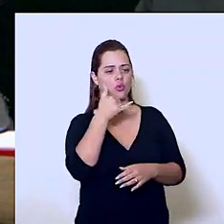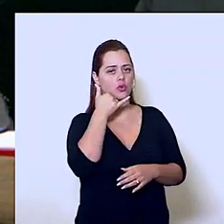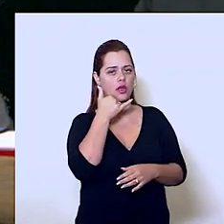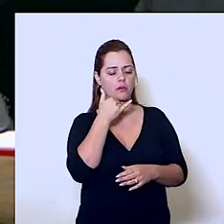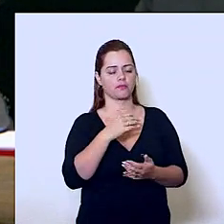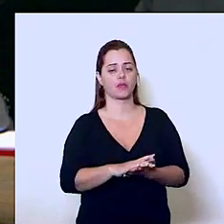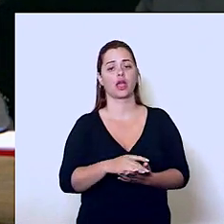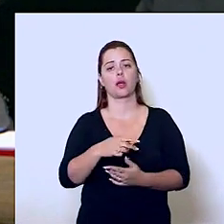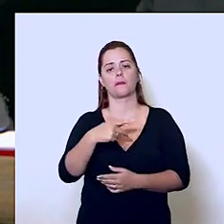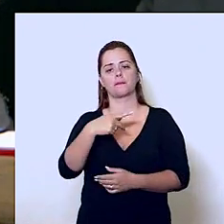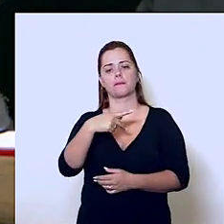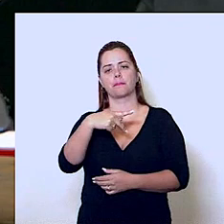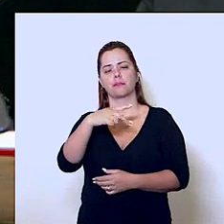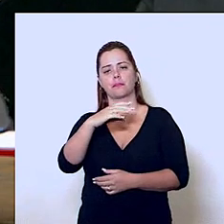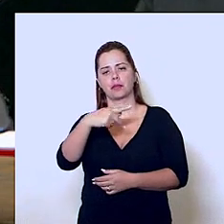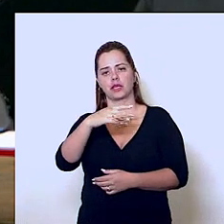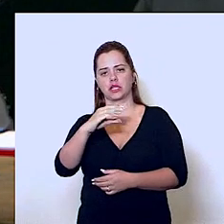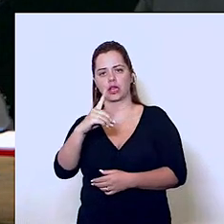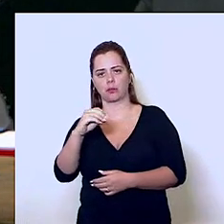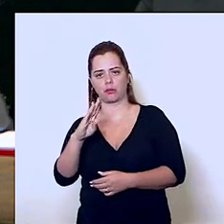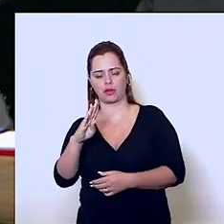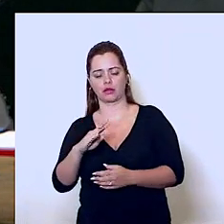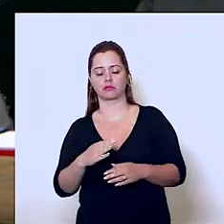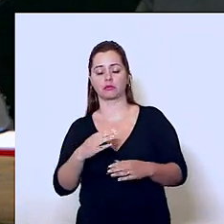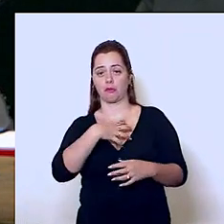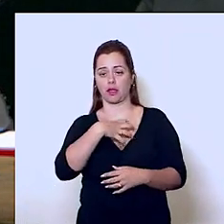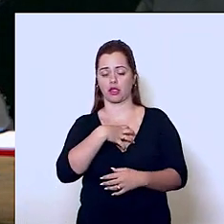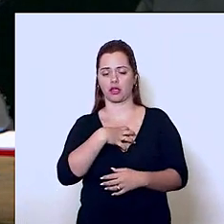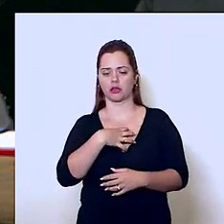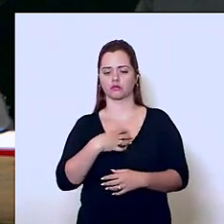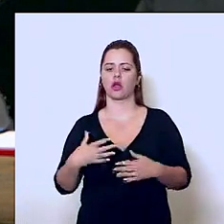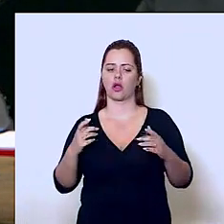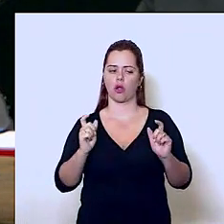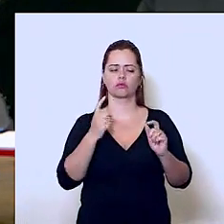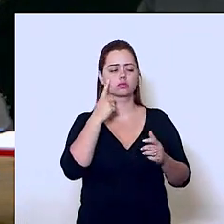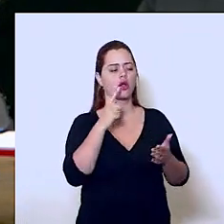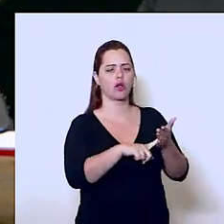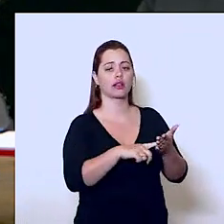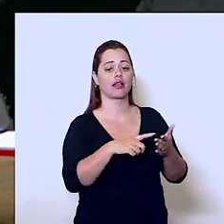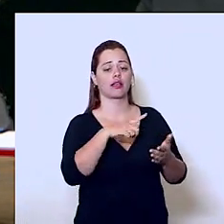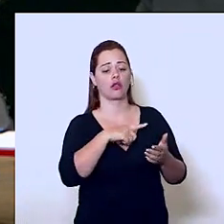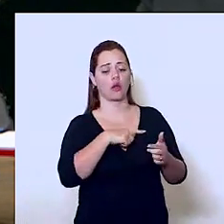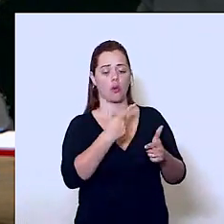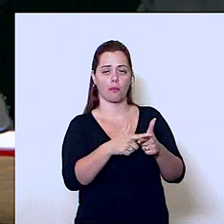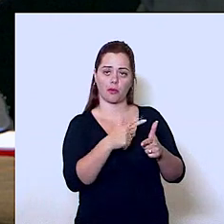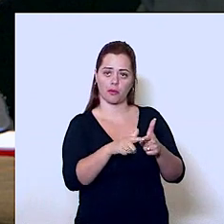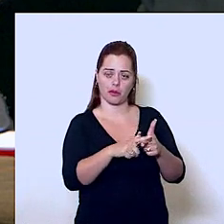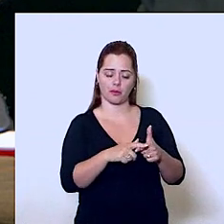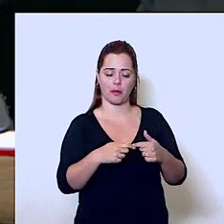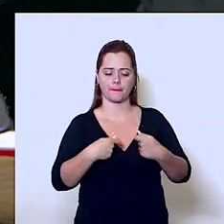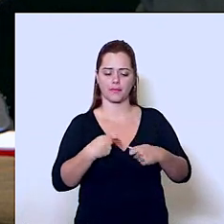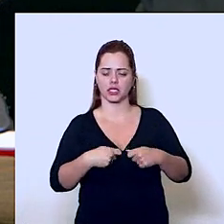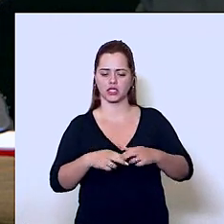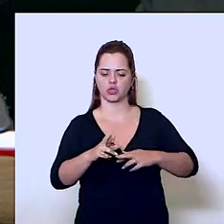E diz, olha, eu estou com esse problema, você resolve. 24 horas depois, o Alarico é recebido em Tirana com honras